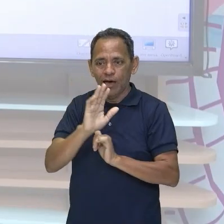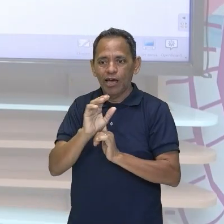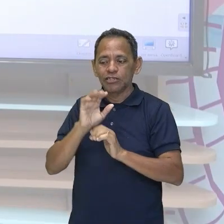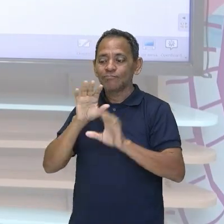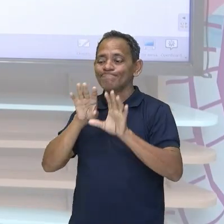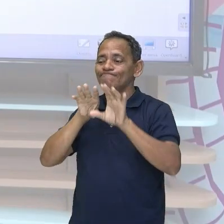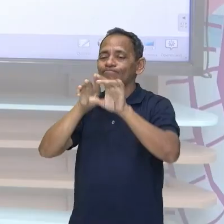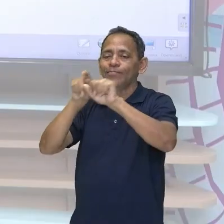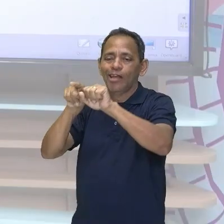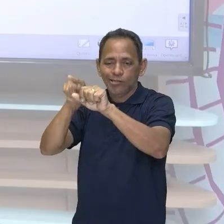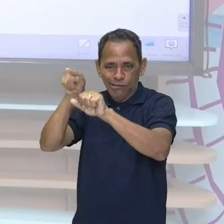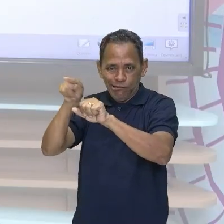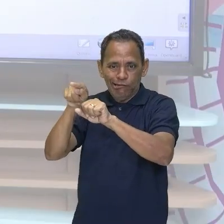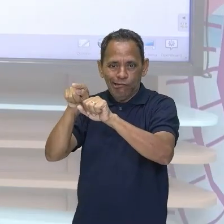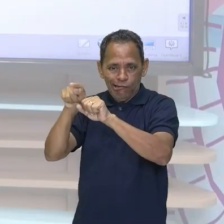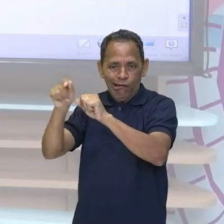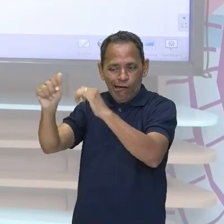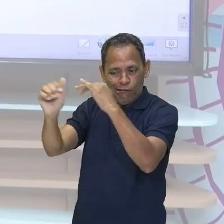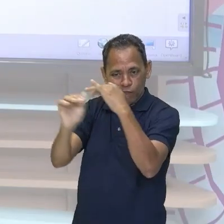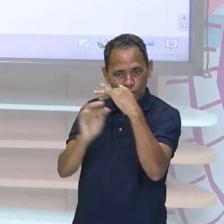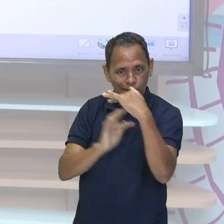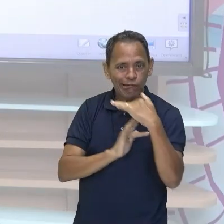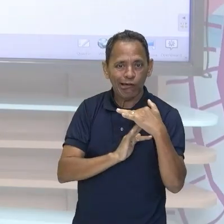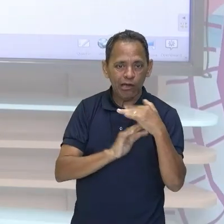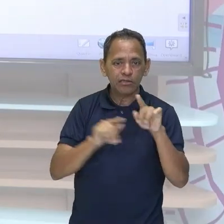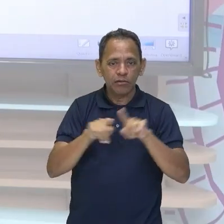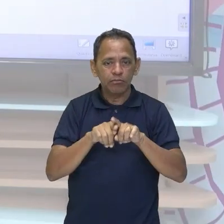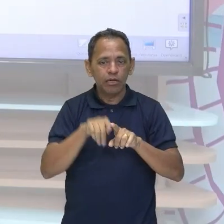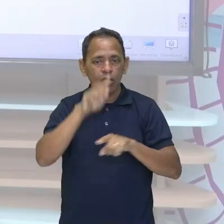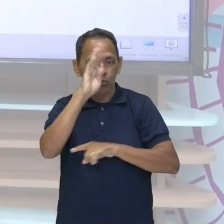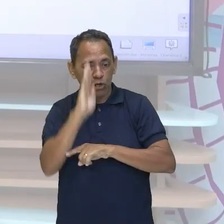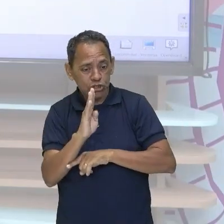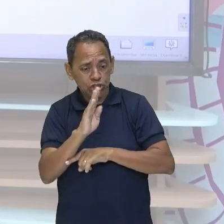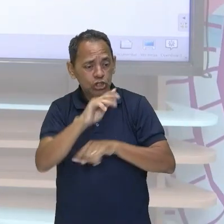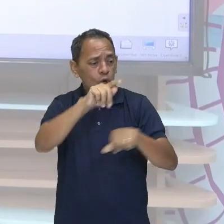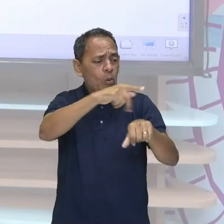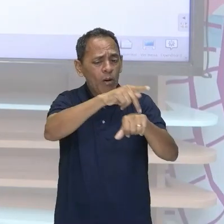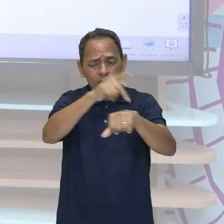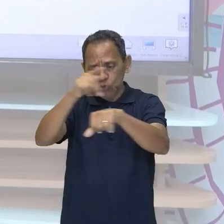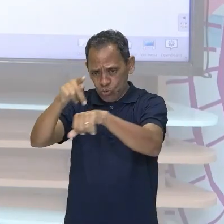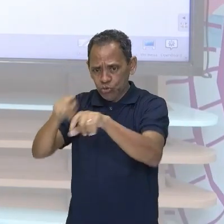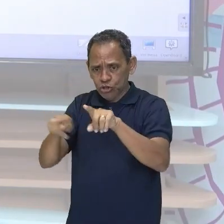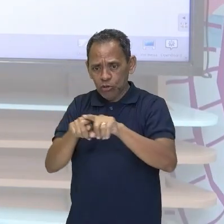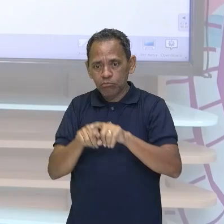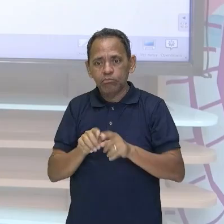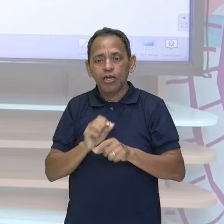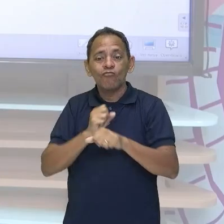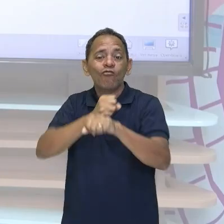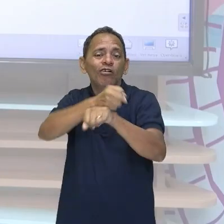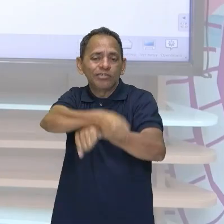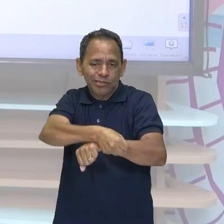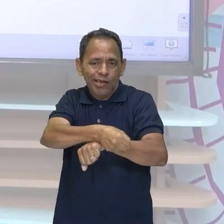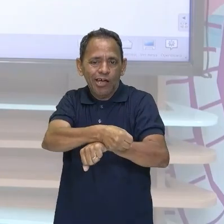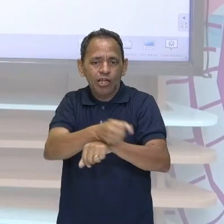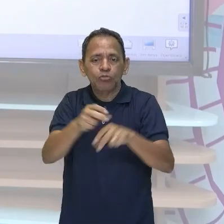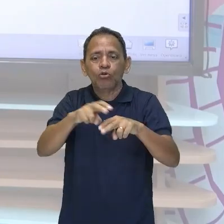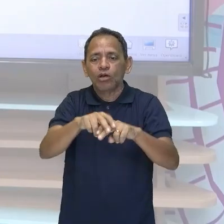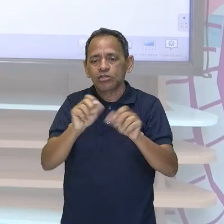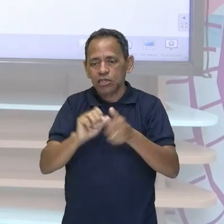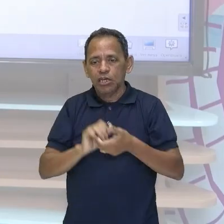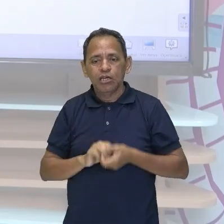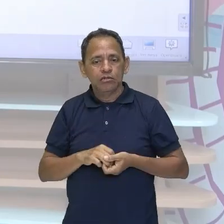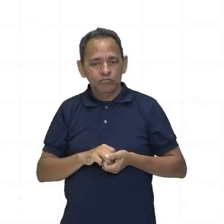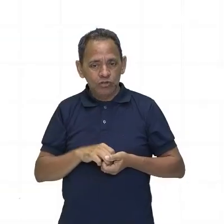de condições de vida, não. Eles estavam sendo forçados, tá bom? Por esses comerciantes. E aí nós temos a